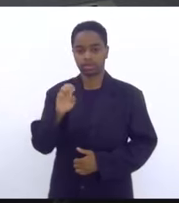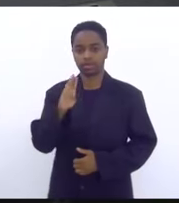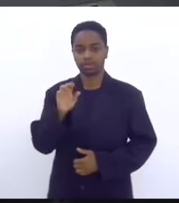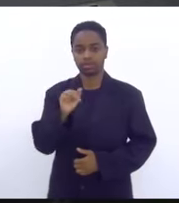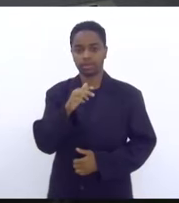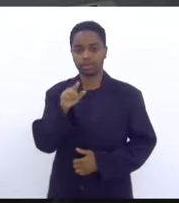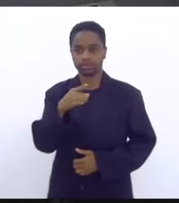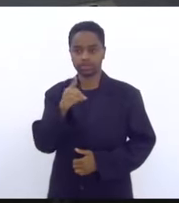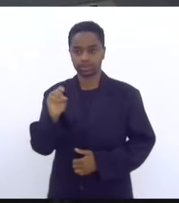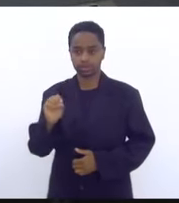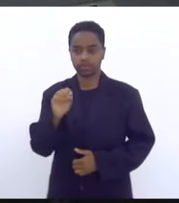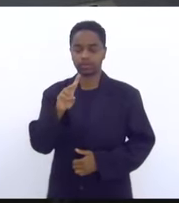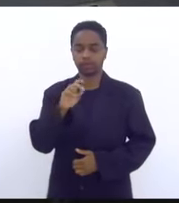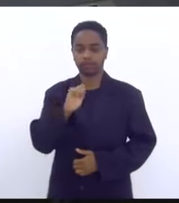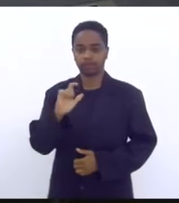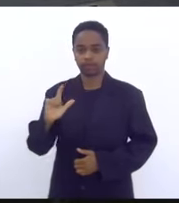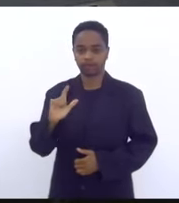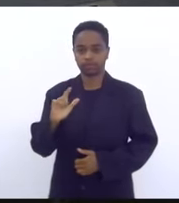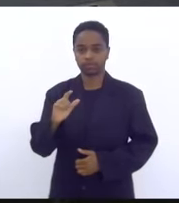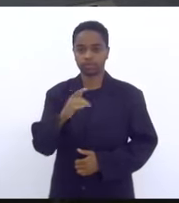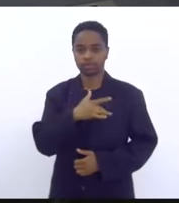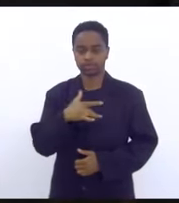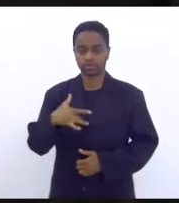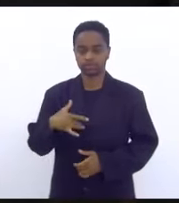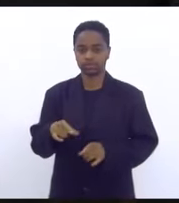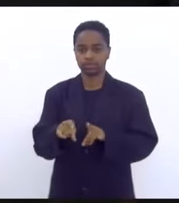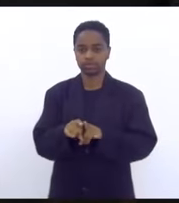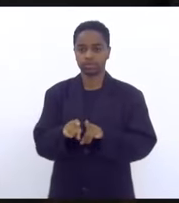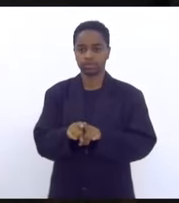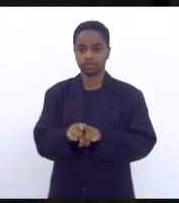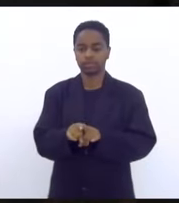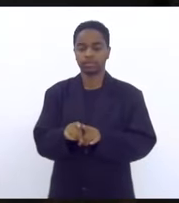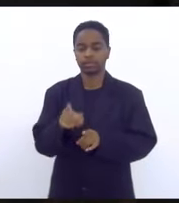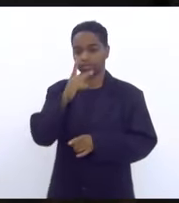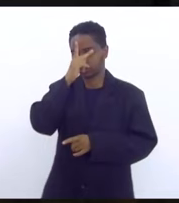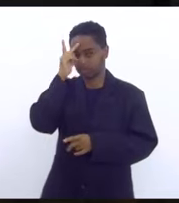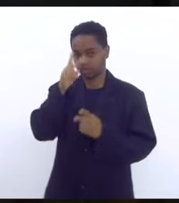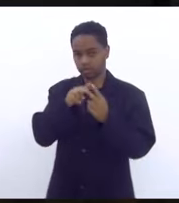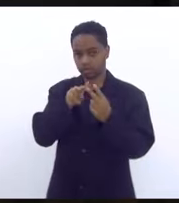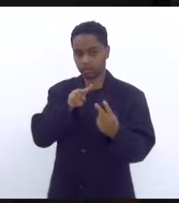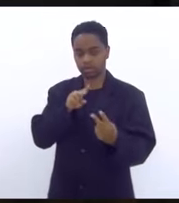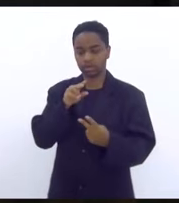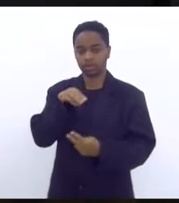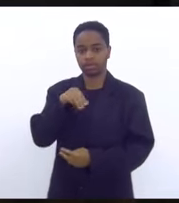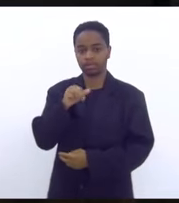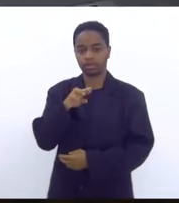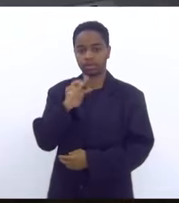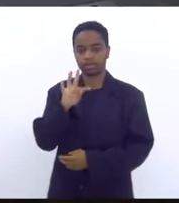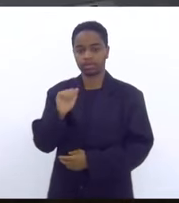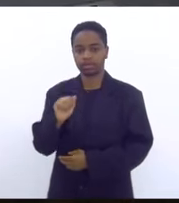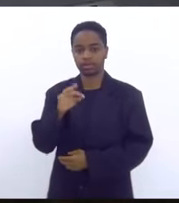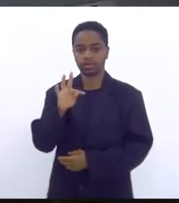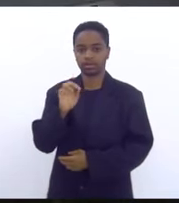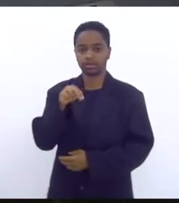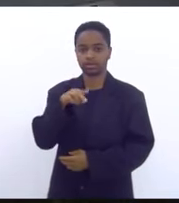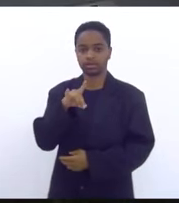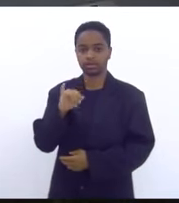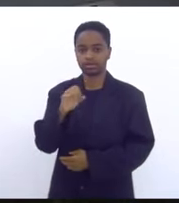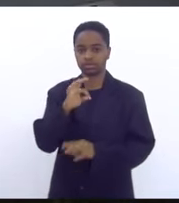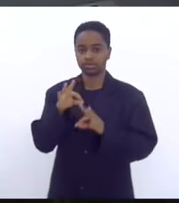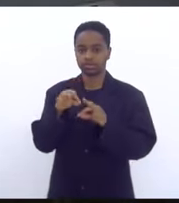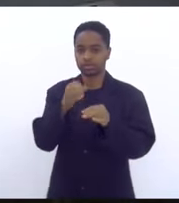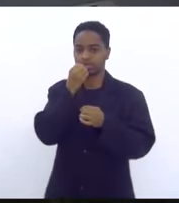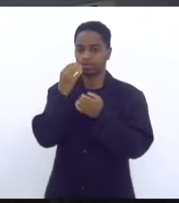Dionísio, Valdeci da Saúde, todos aí também no sistema online, Marta Rocha, Tande, sejam